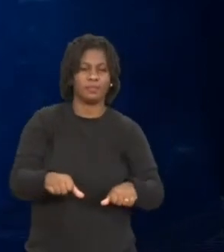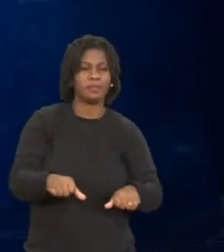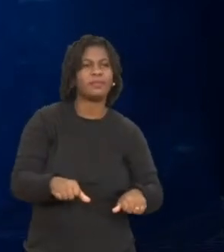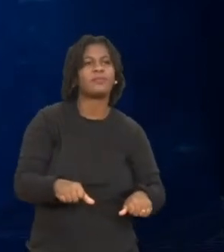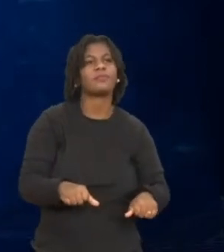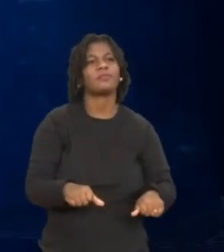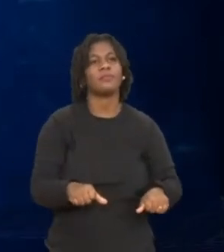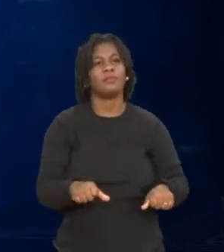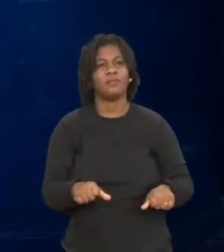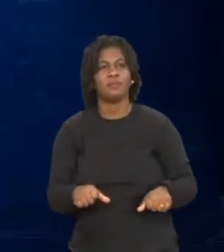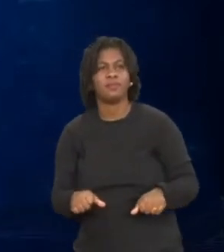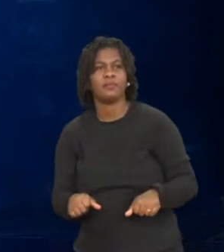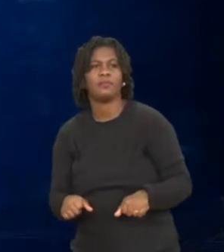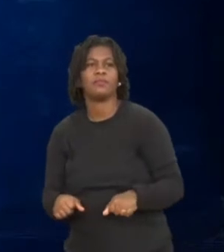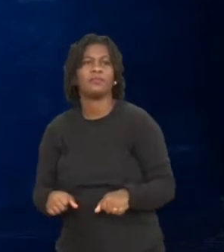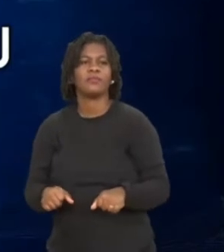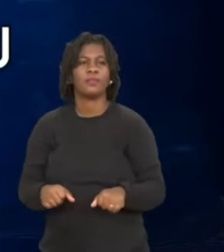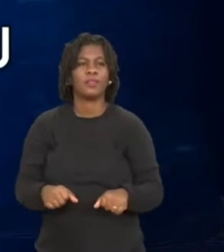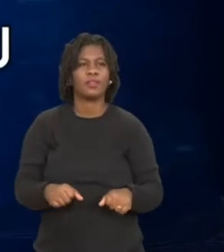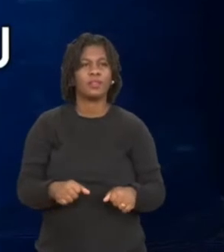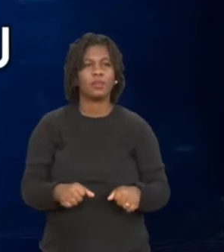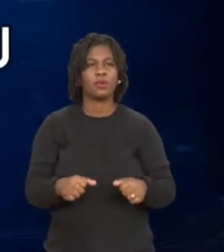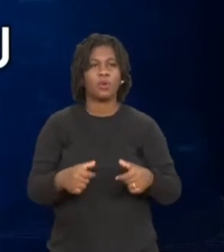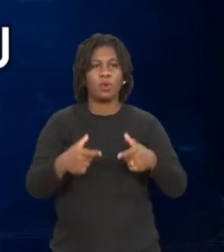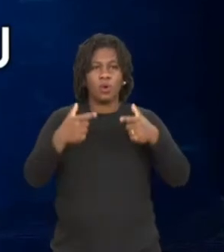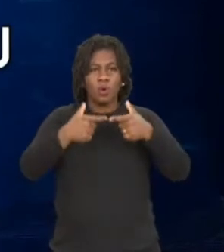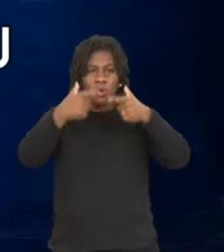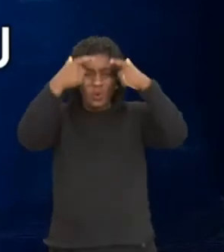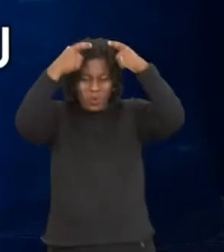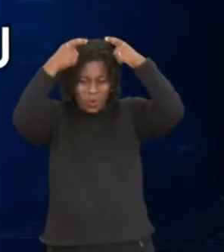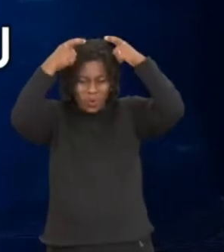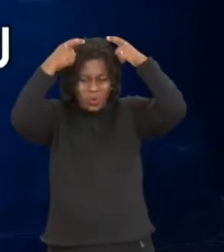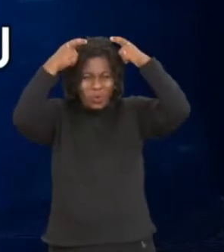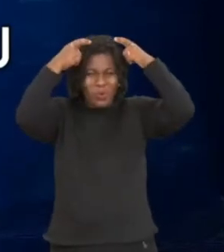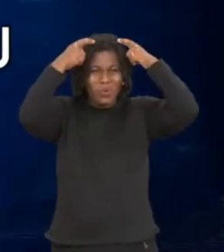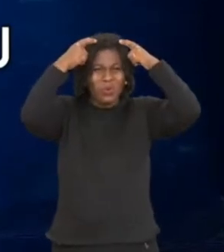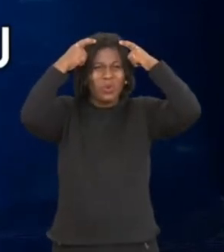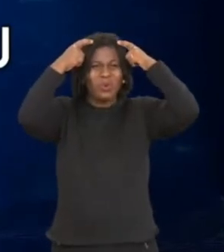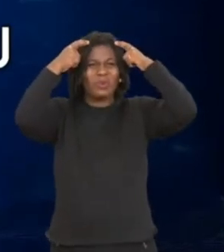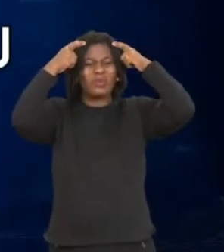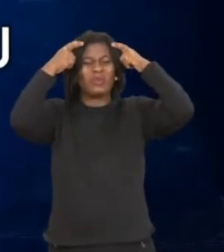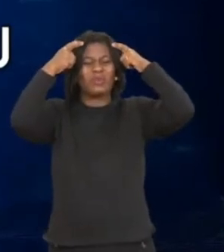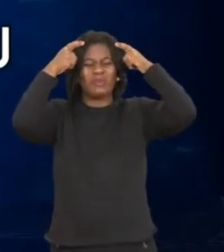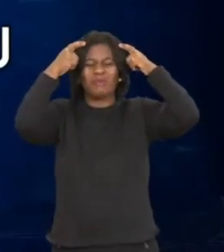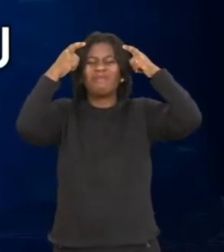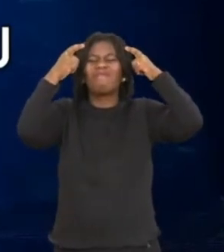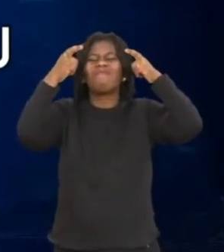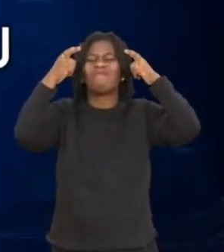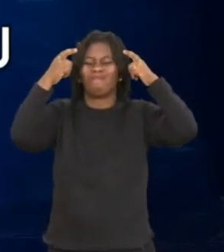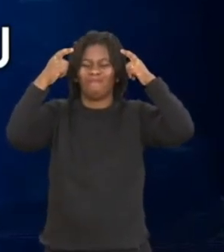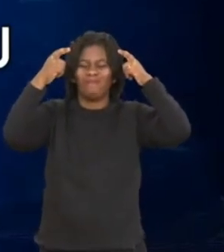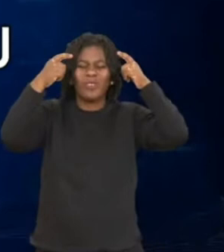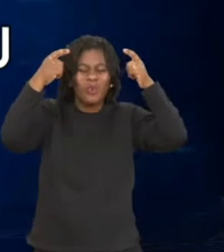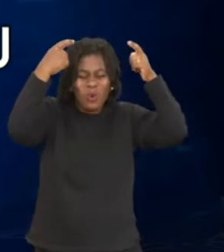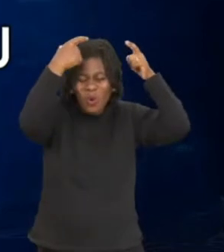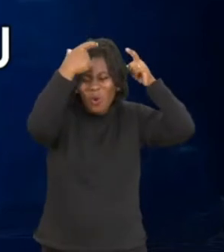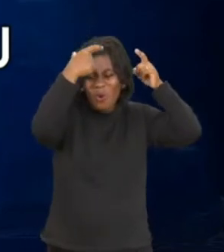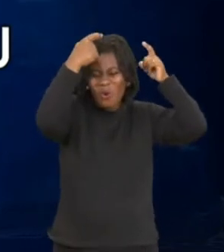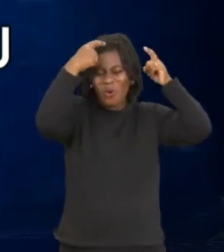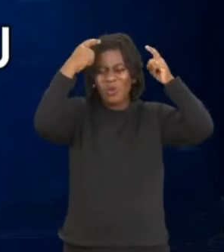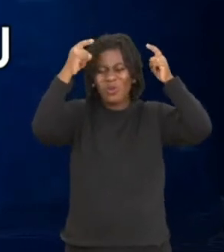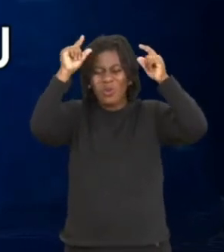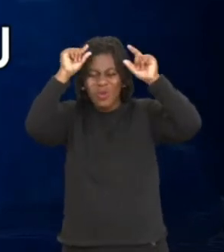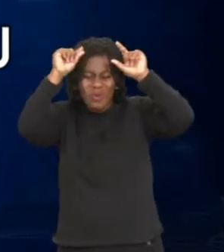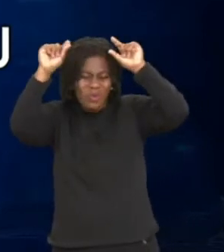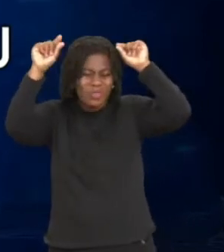Quão espinhosa a coroa. Quão espinhosa a coroa.